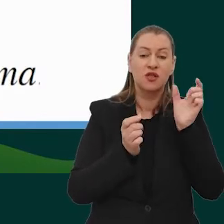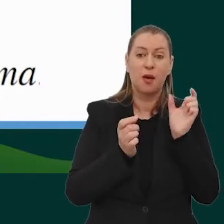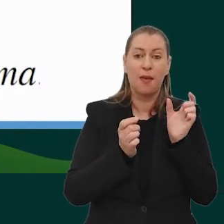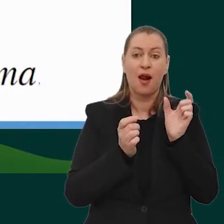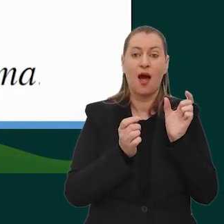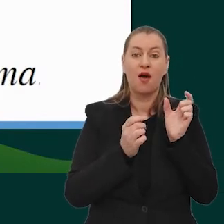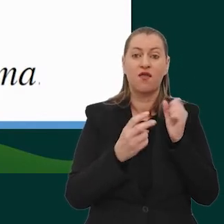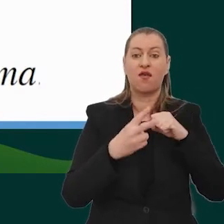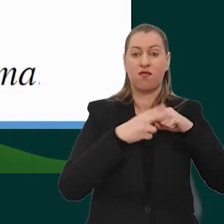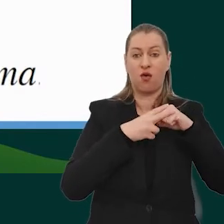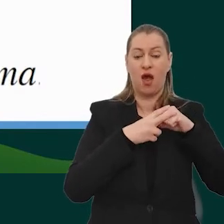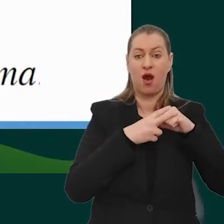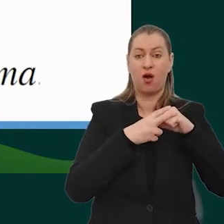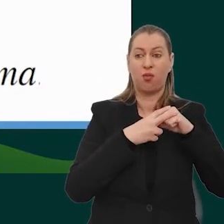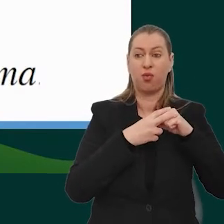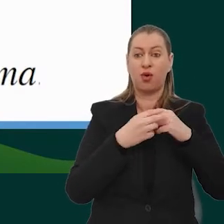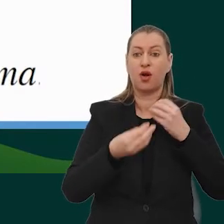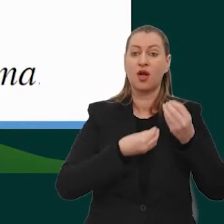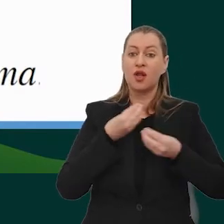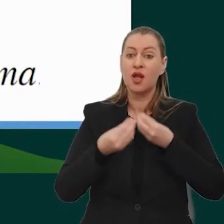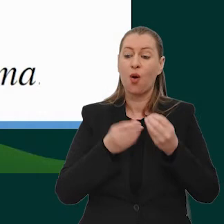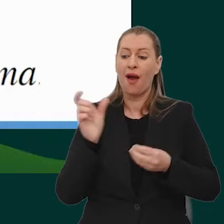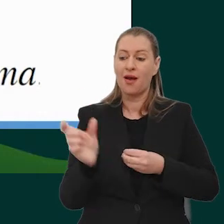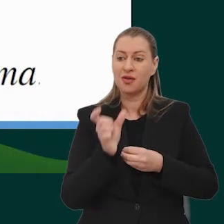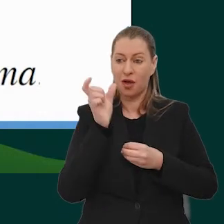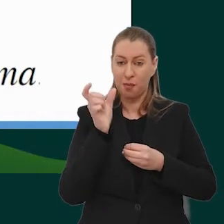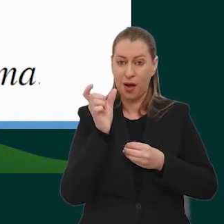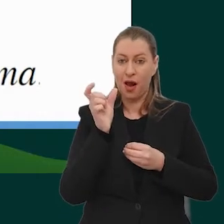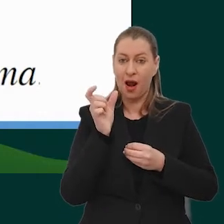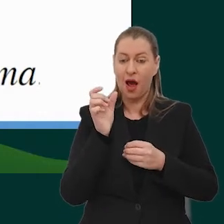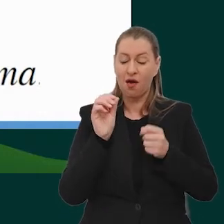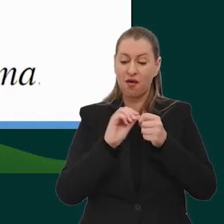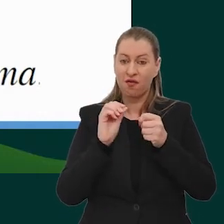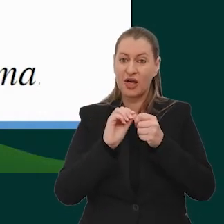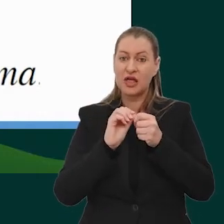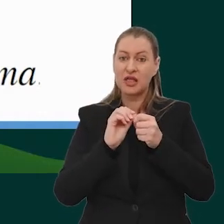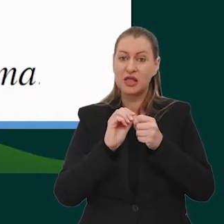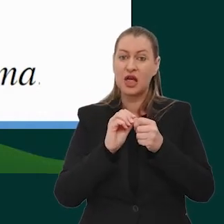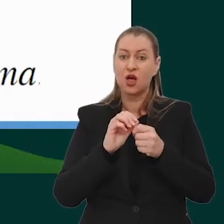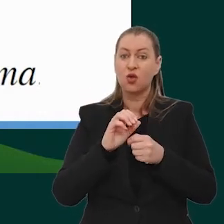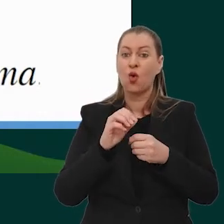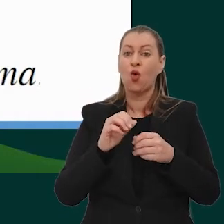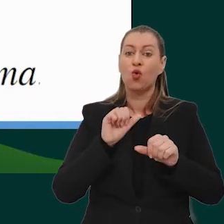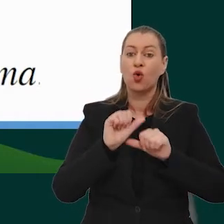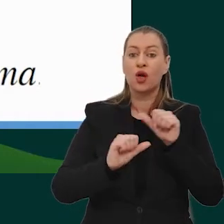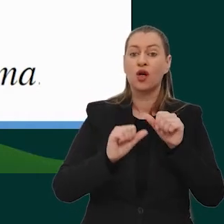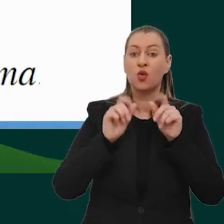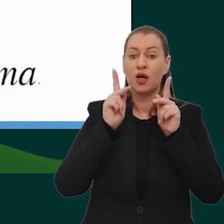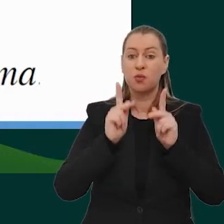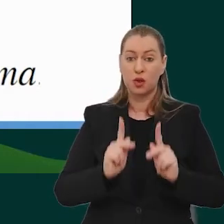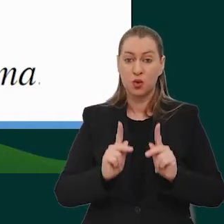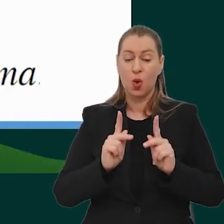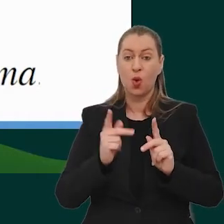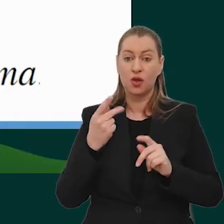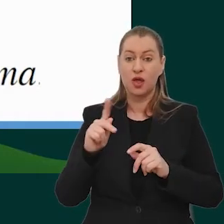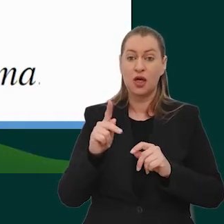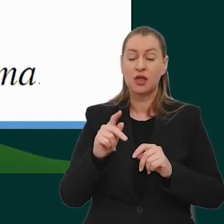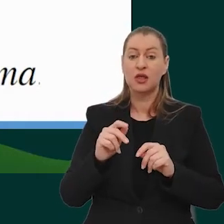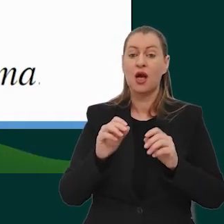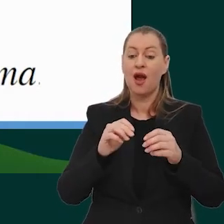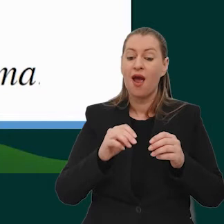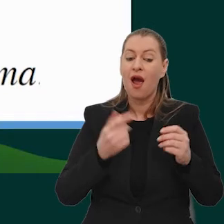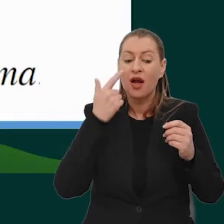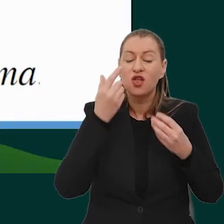né? Que então essa palavra é do infinitivo, ela se conjugando toma outro sentido, vai derivando daquele sentido